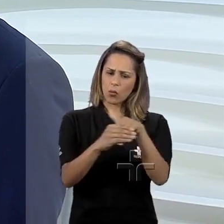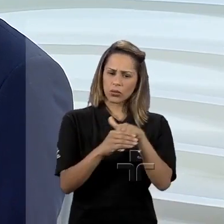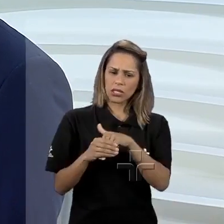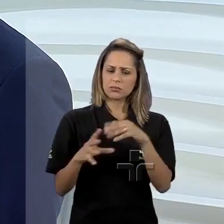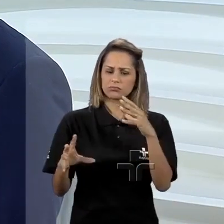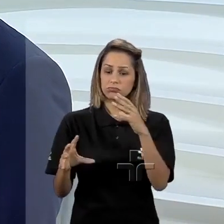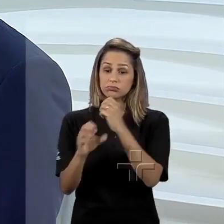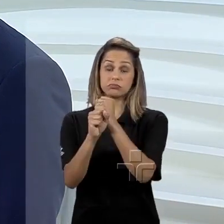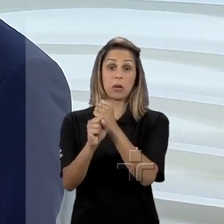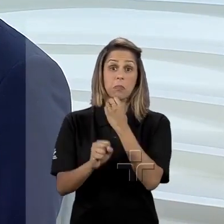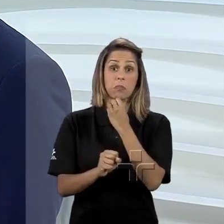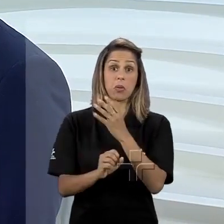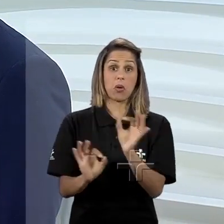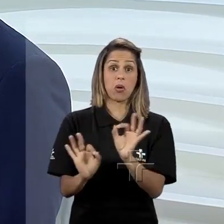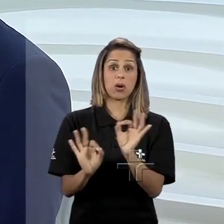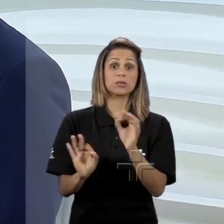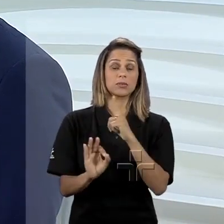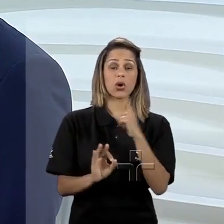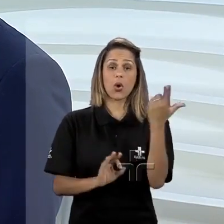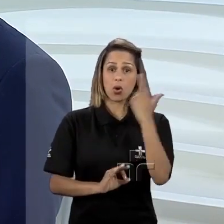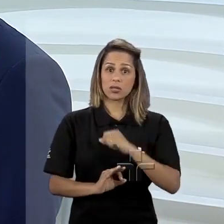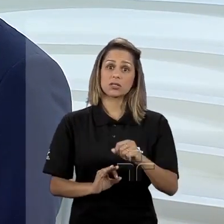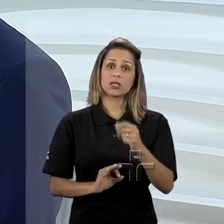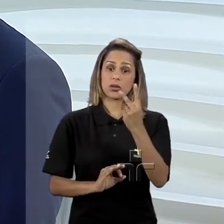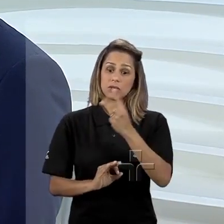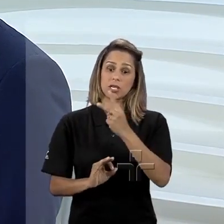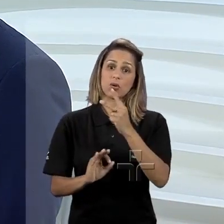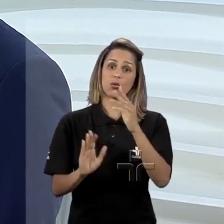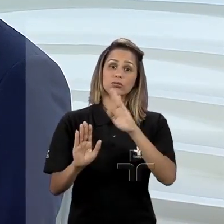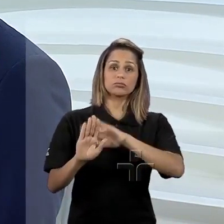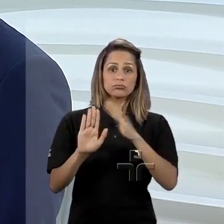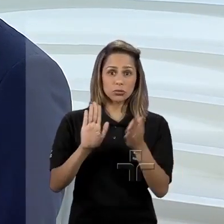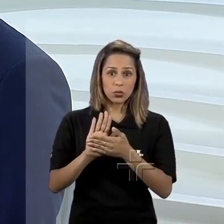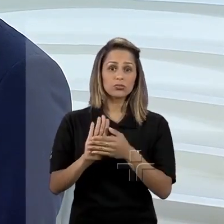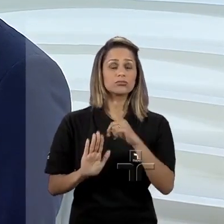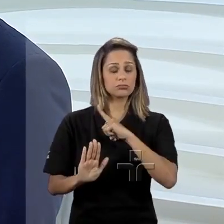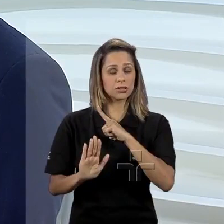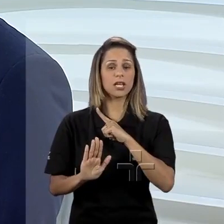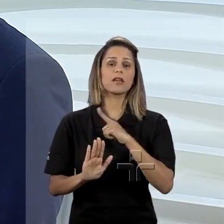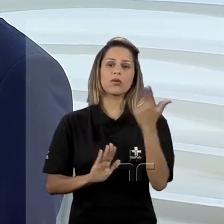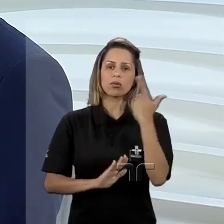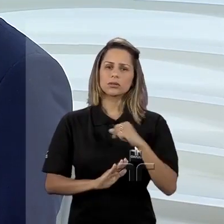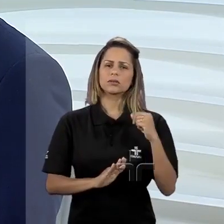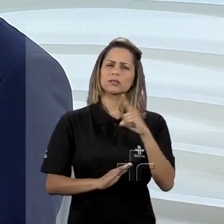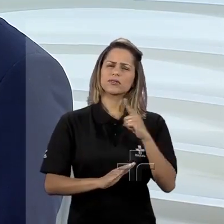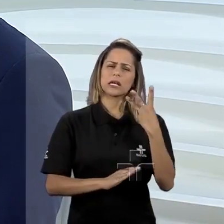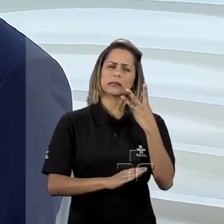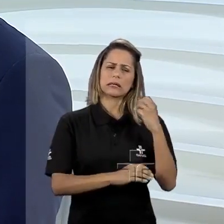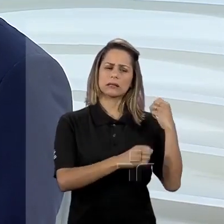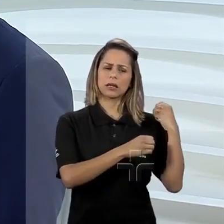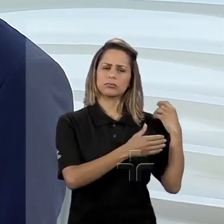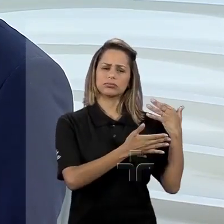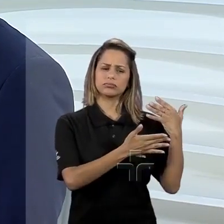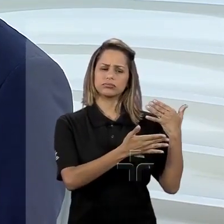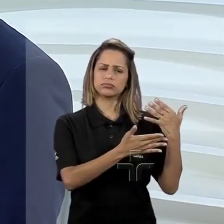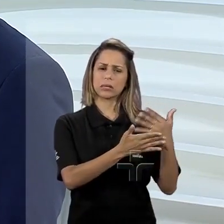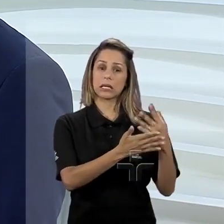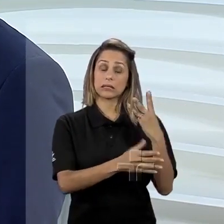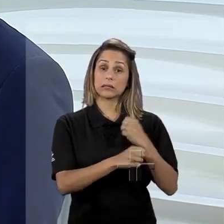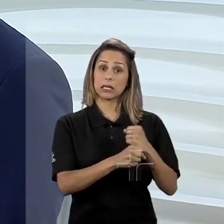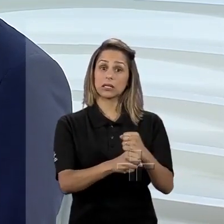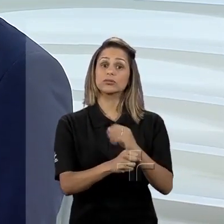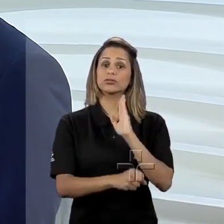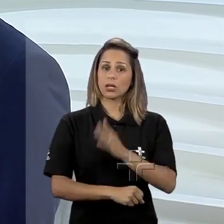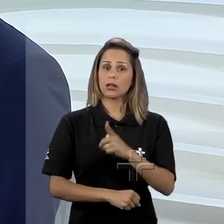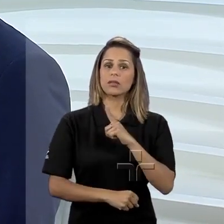eleição completamente diferente de todas as eleições dos últimos 30 anos. Nós temos outros 5 candidatos